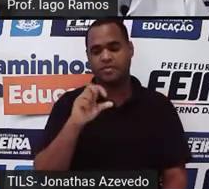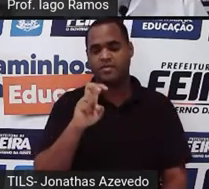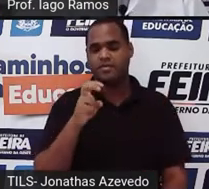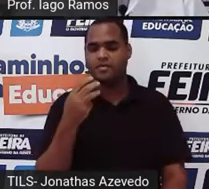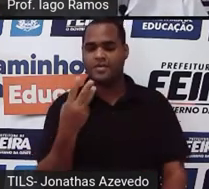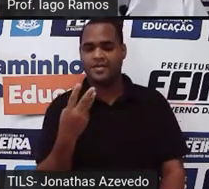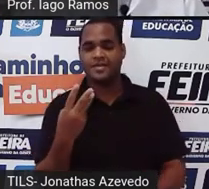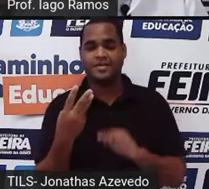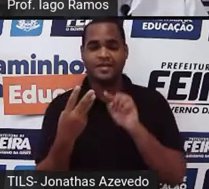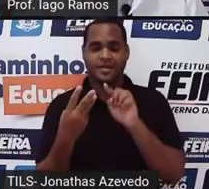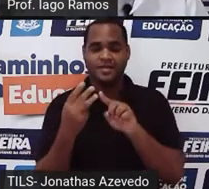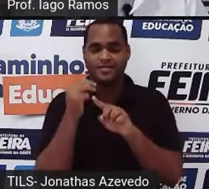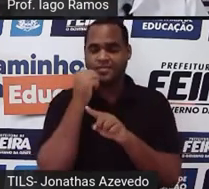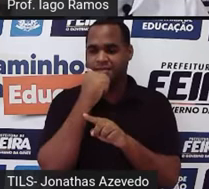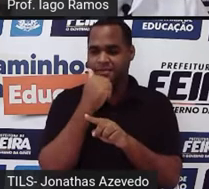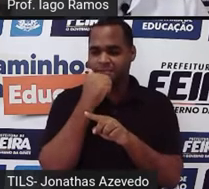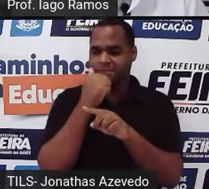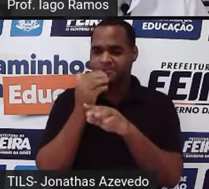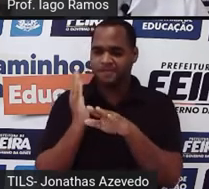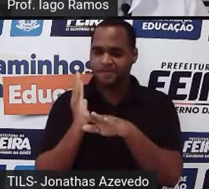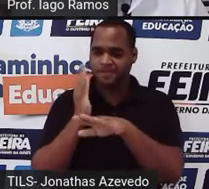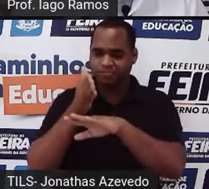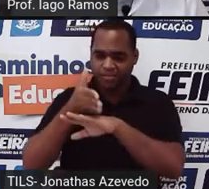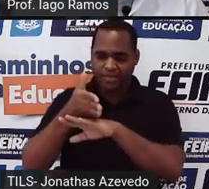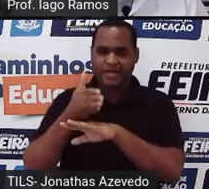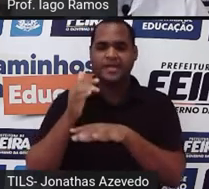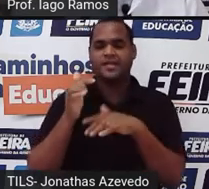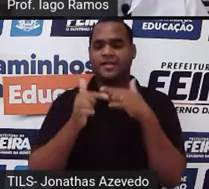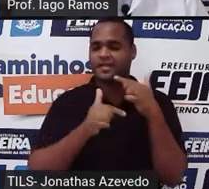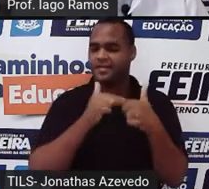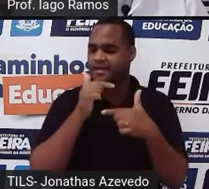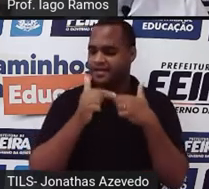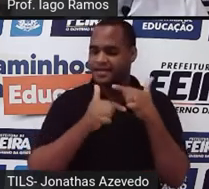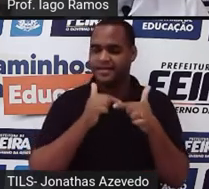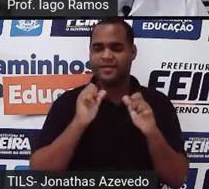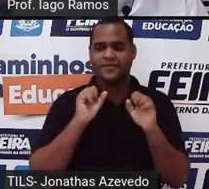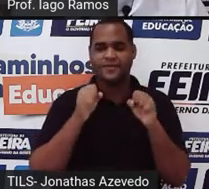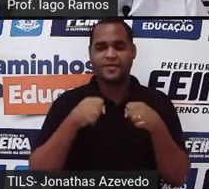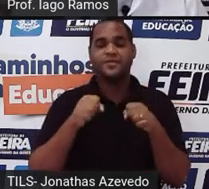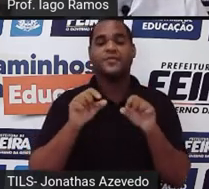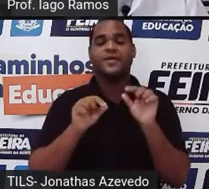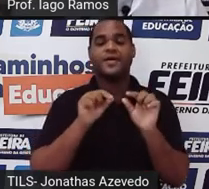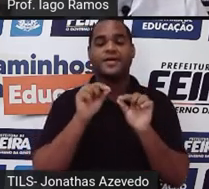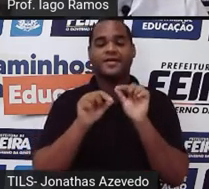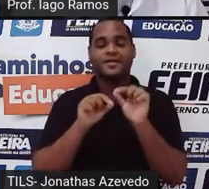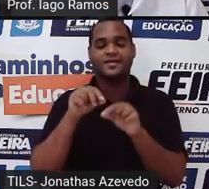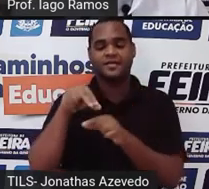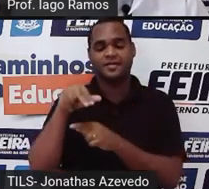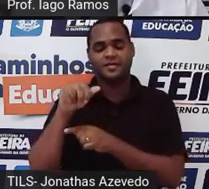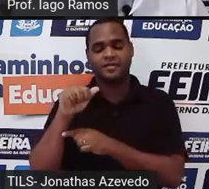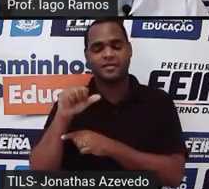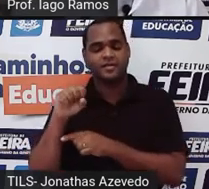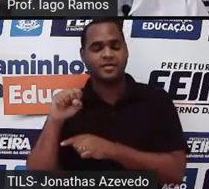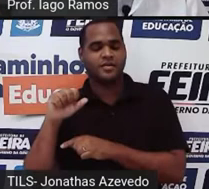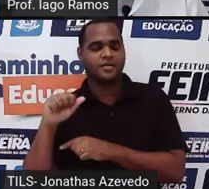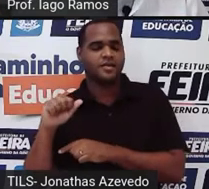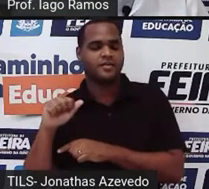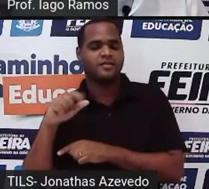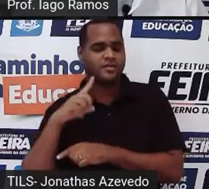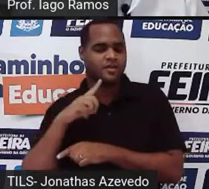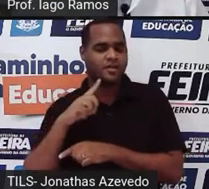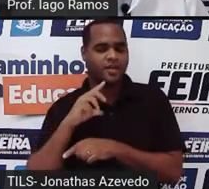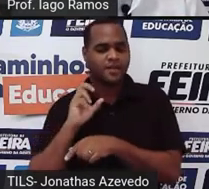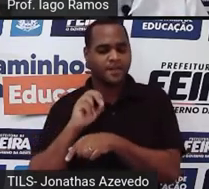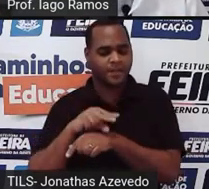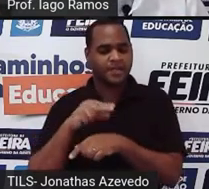1953 ela ingressou, né, para trabalhar na NASA, onde ela exerceu ali algumas